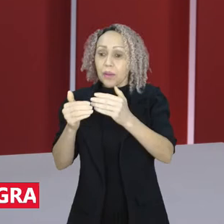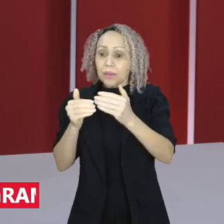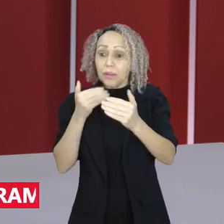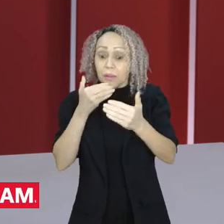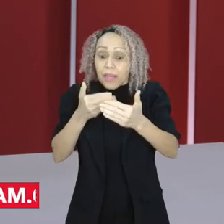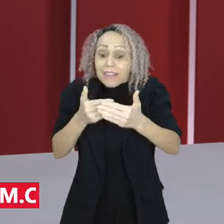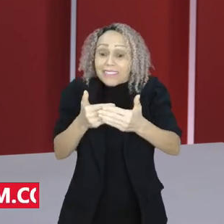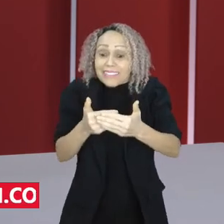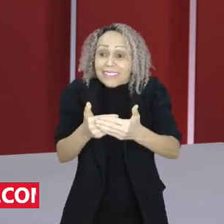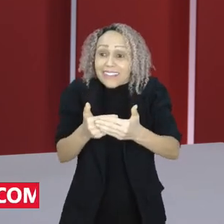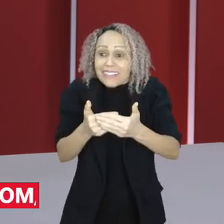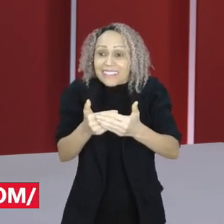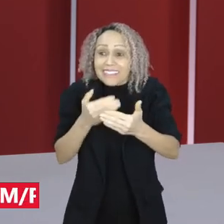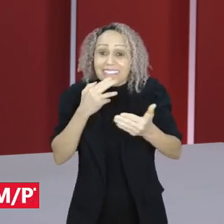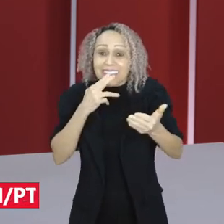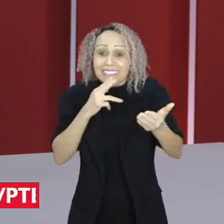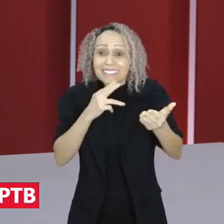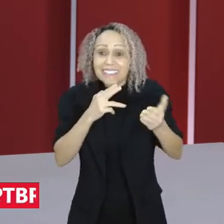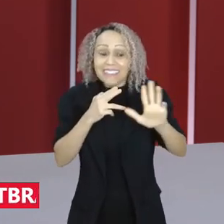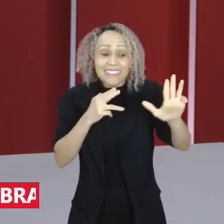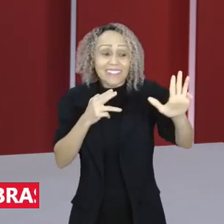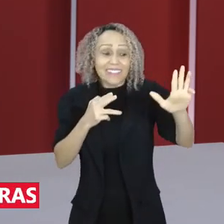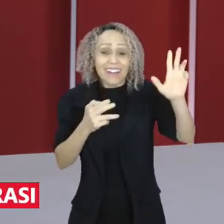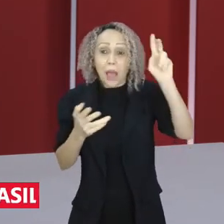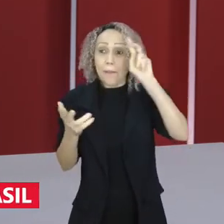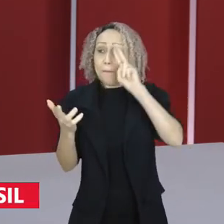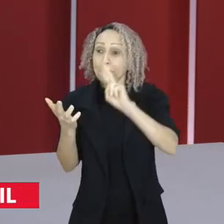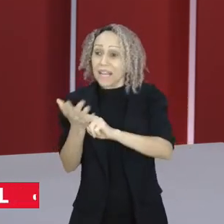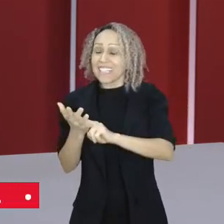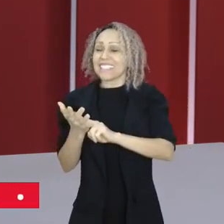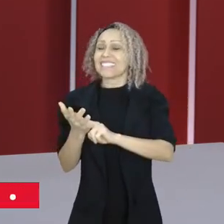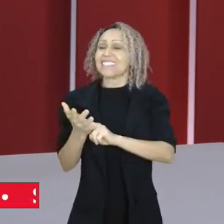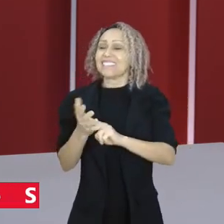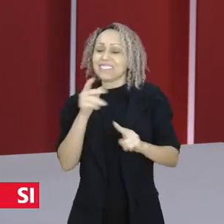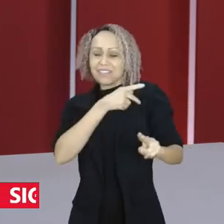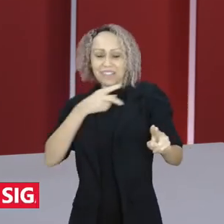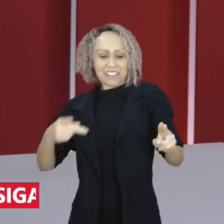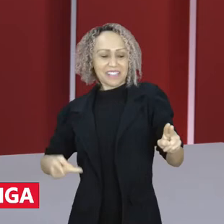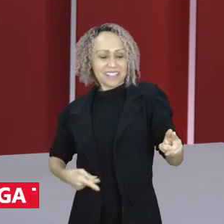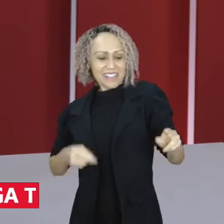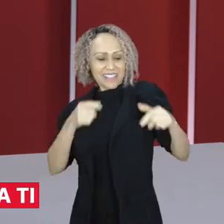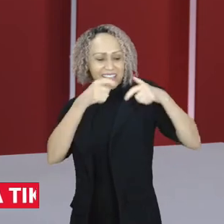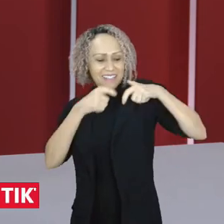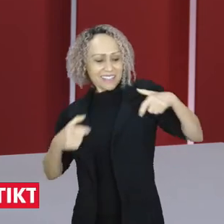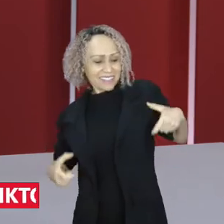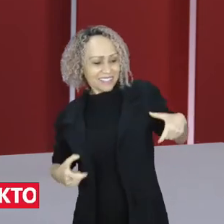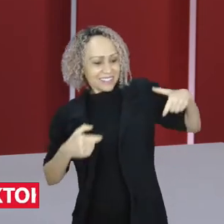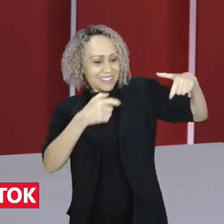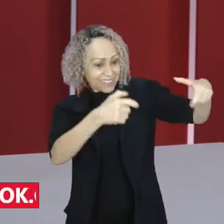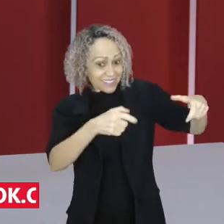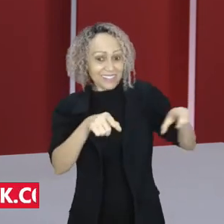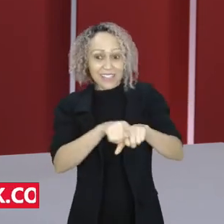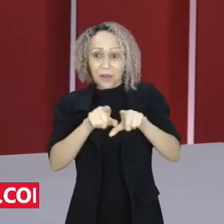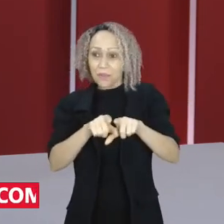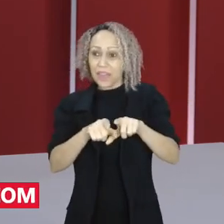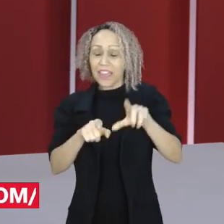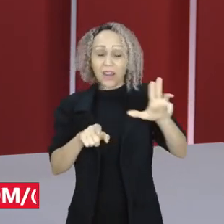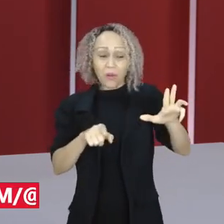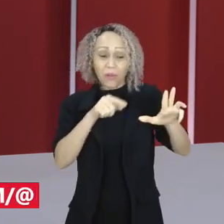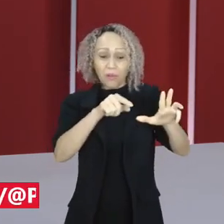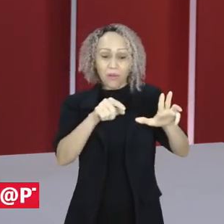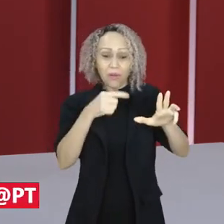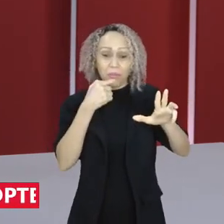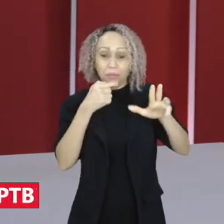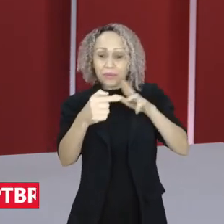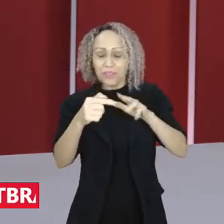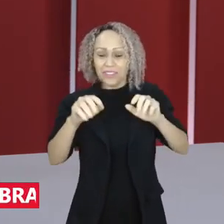Posse Me conta aí como é que tá essa contagem regressiva da Posse e da diplomação do presidente Lula também que acontece em